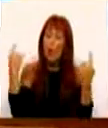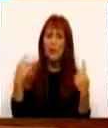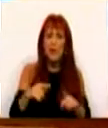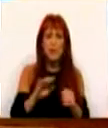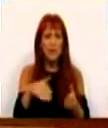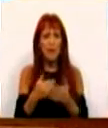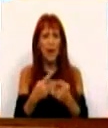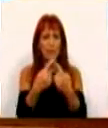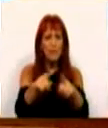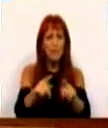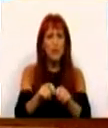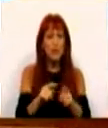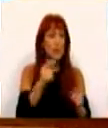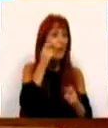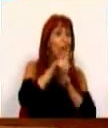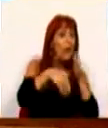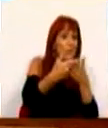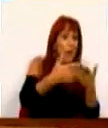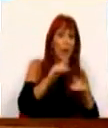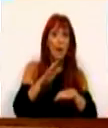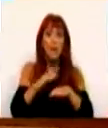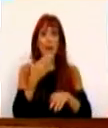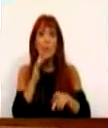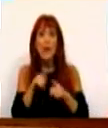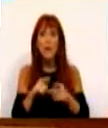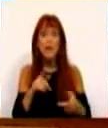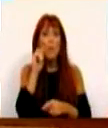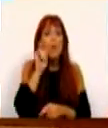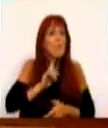um efeito diferente nos destinatários em função do género? Muito obrigada. Muito obrigada.